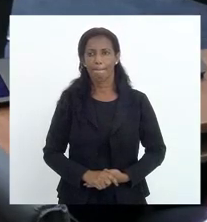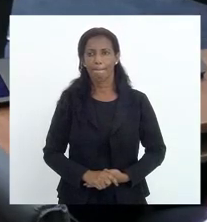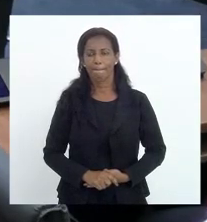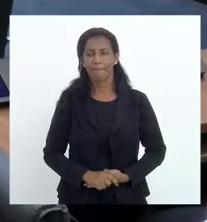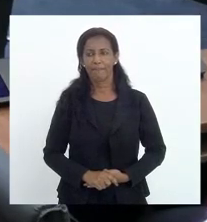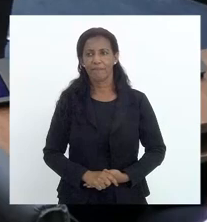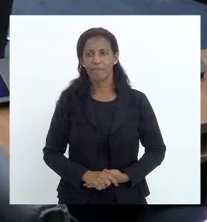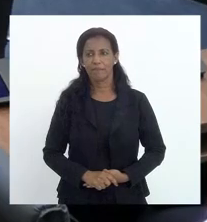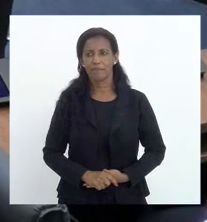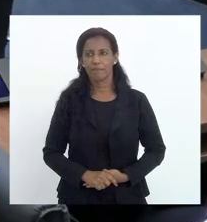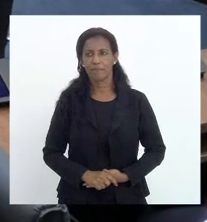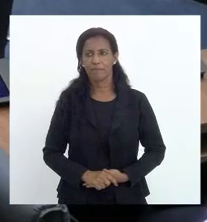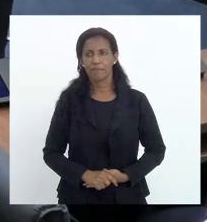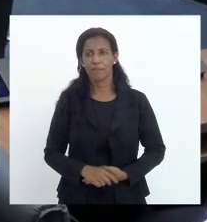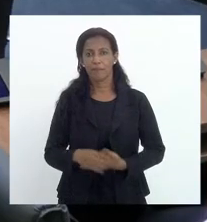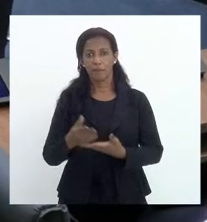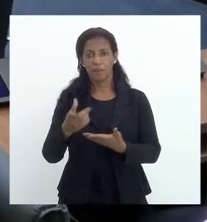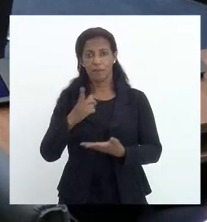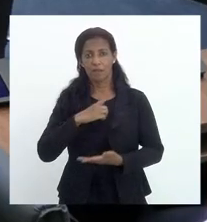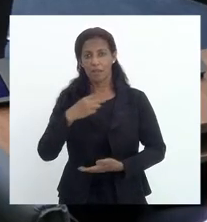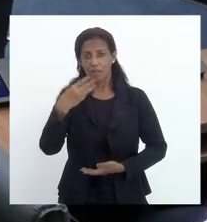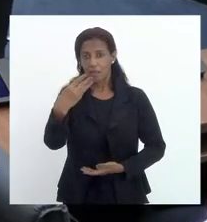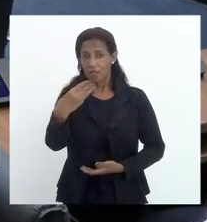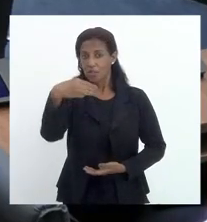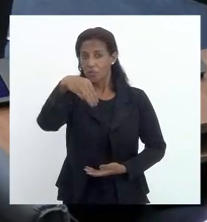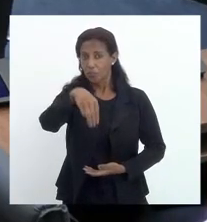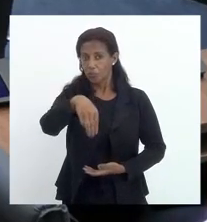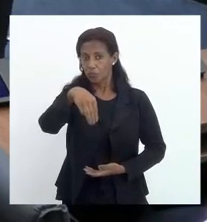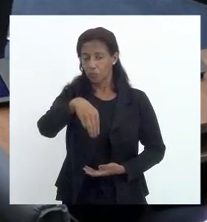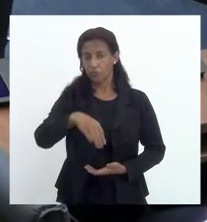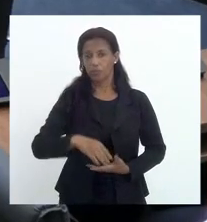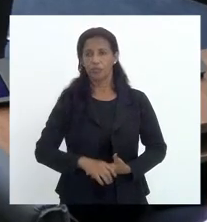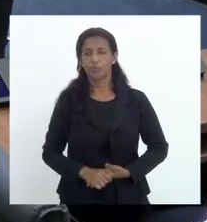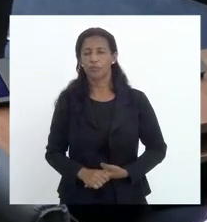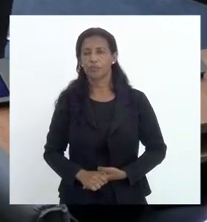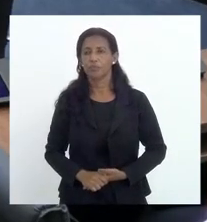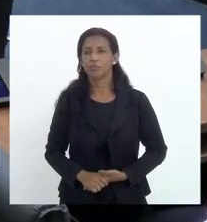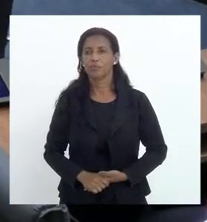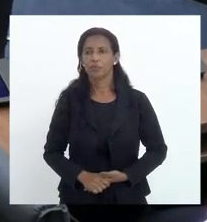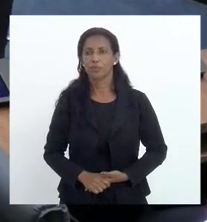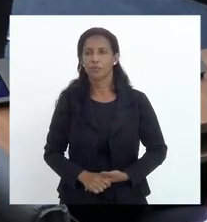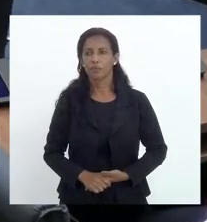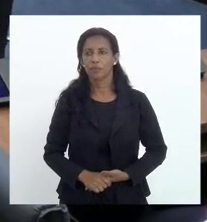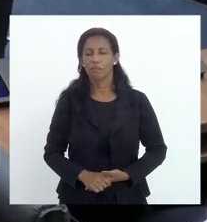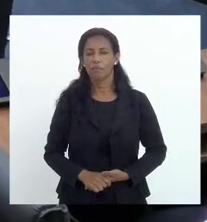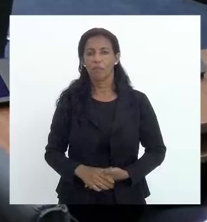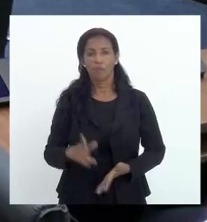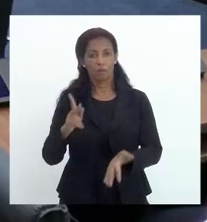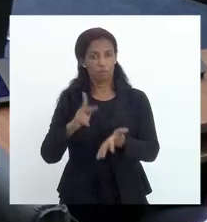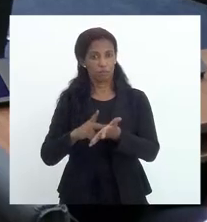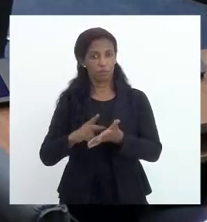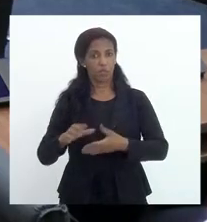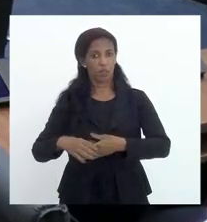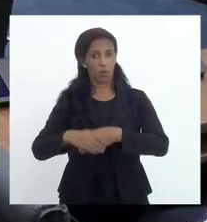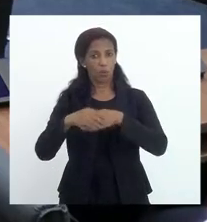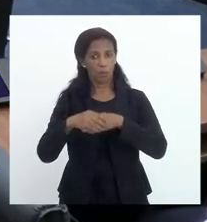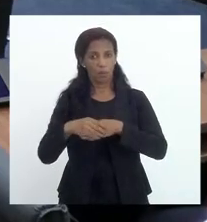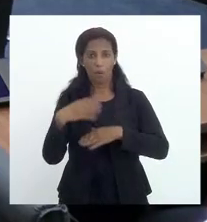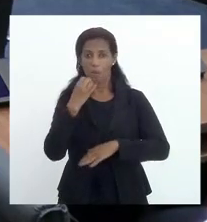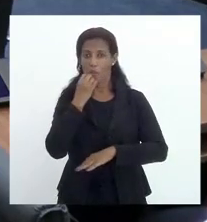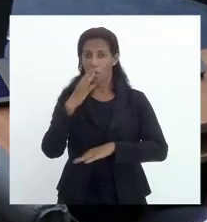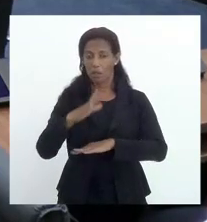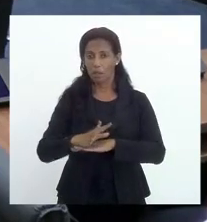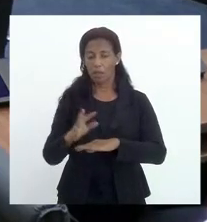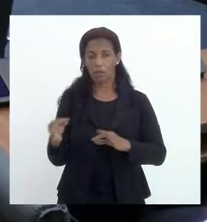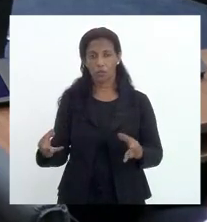Oi. Vossa Senhoria tem 3 minutos. Obrigado, deputado. Primeiramente, eu gostaria de cumprimentar o presidente. Uma boa